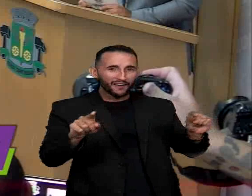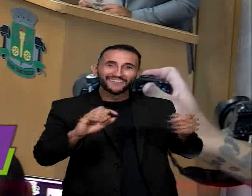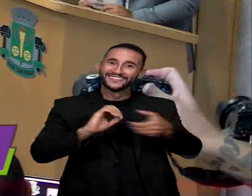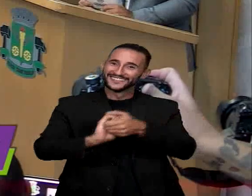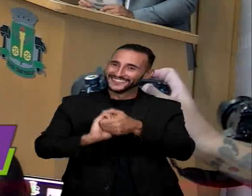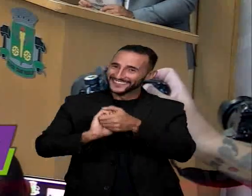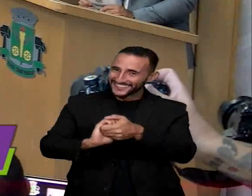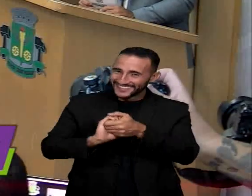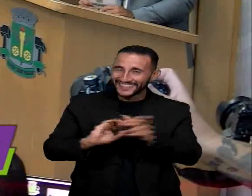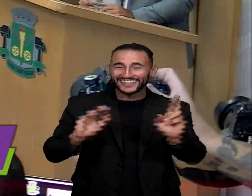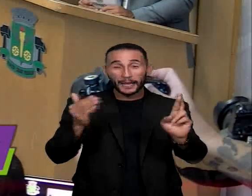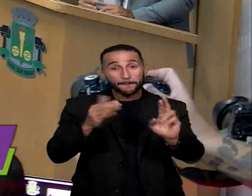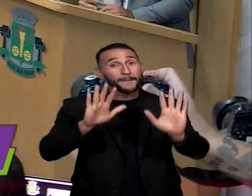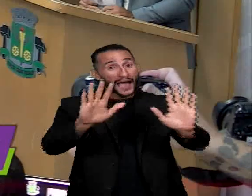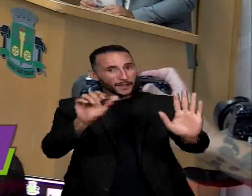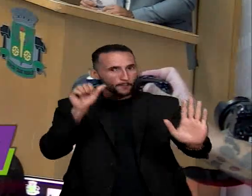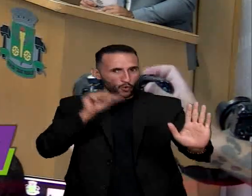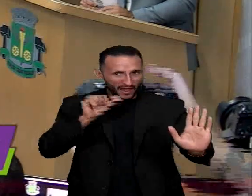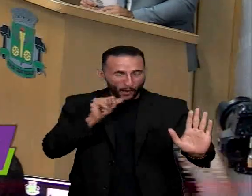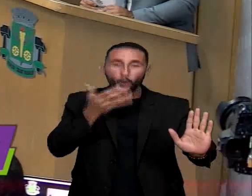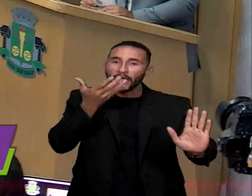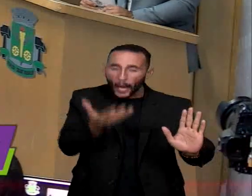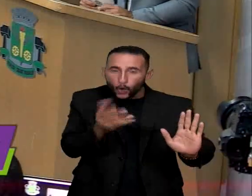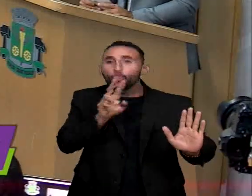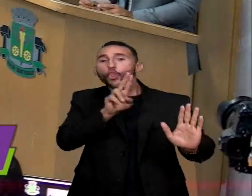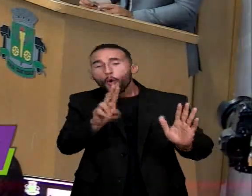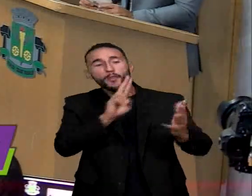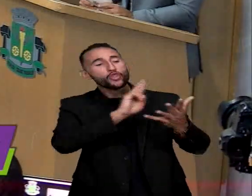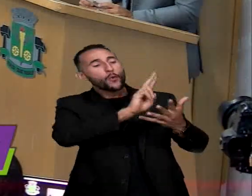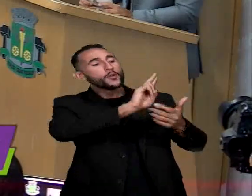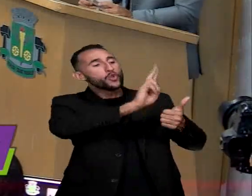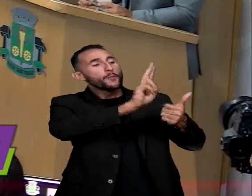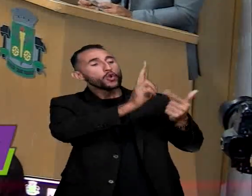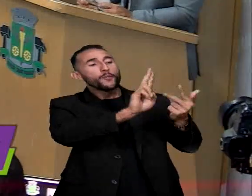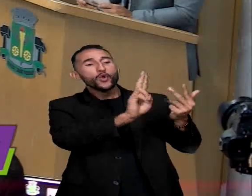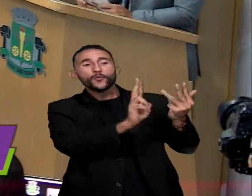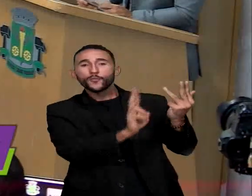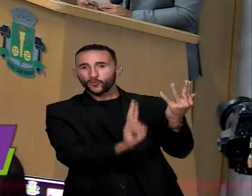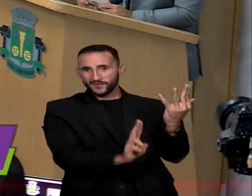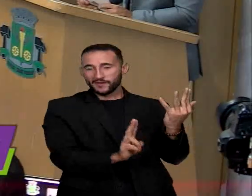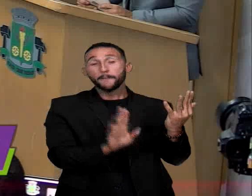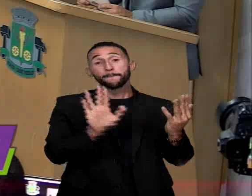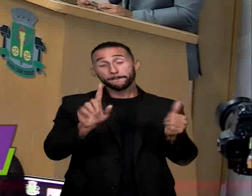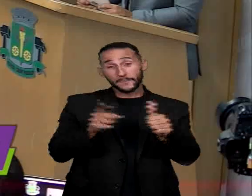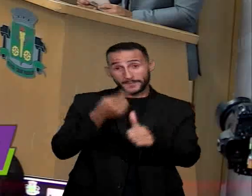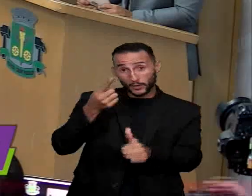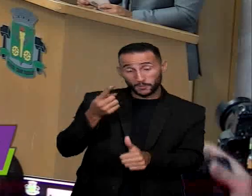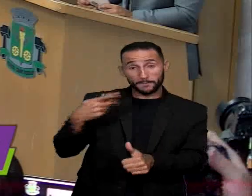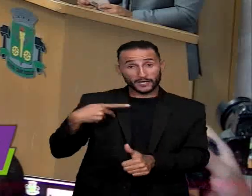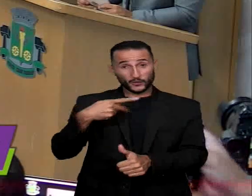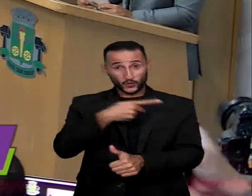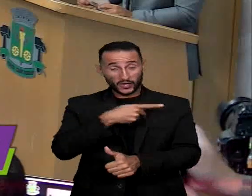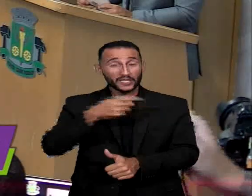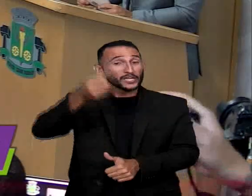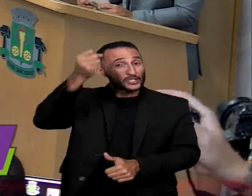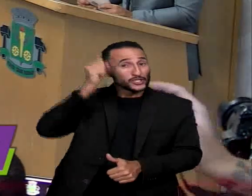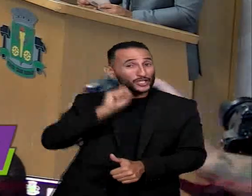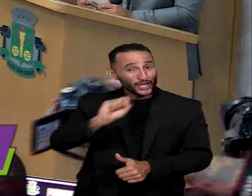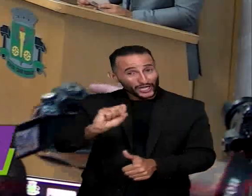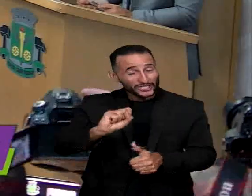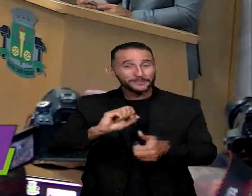Carmo mas as meninas eu faço questão de nominas começar aqui da nossa vereadora e pastora Cristiane selegato meu